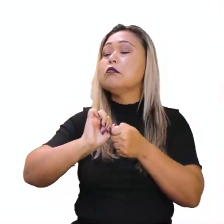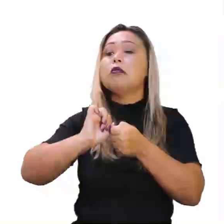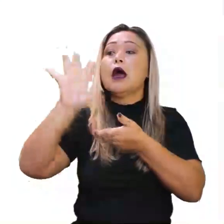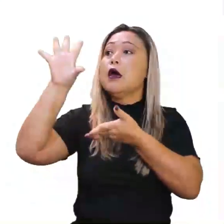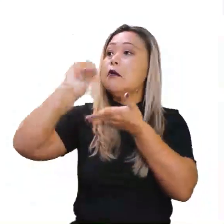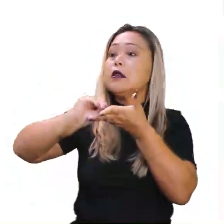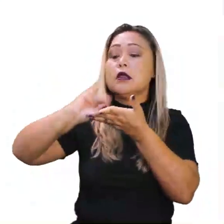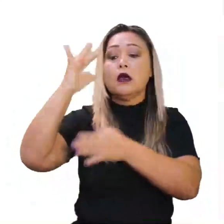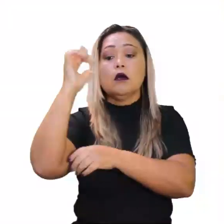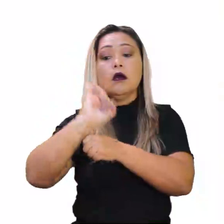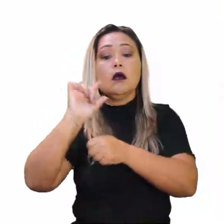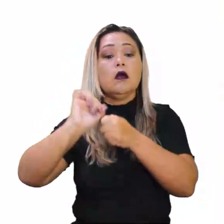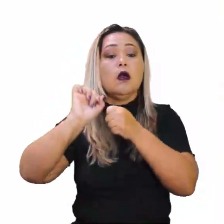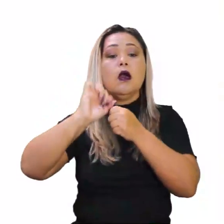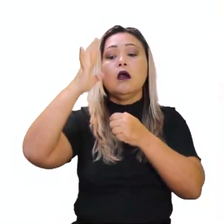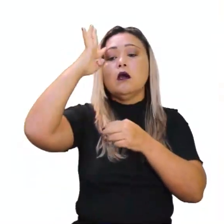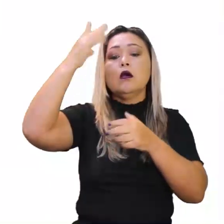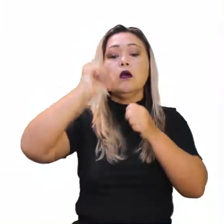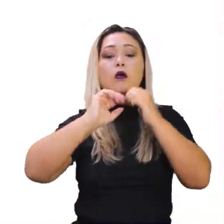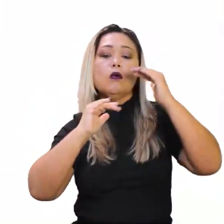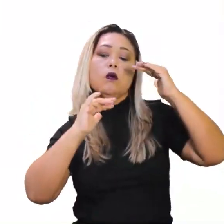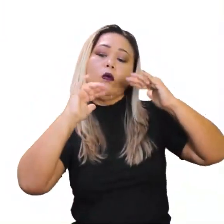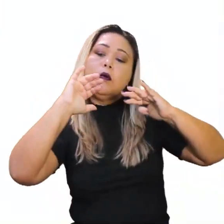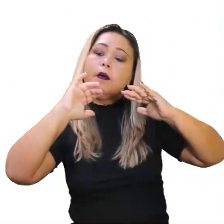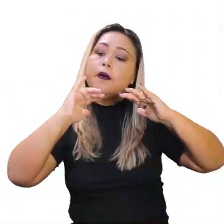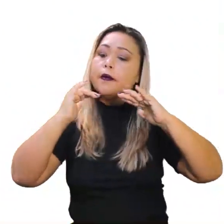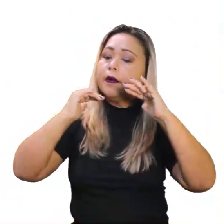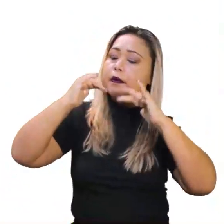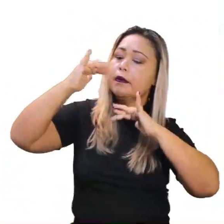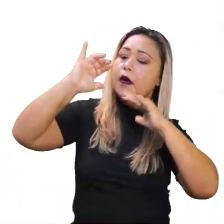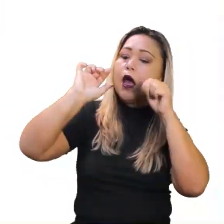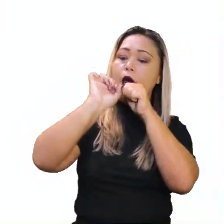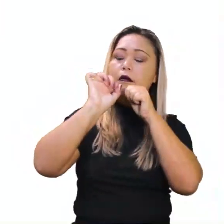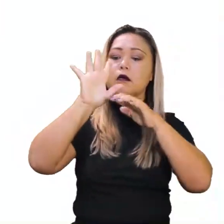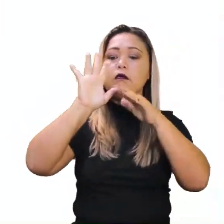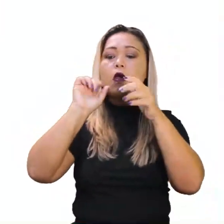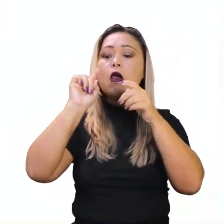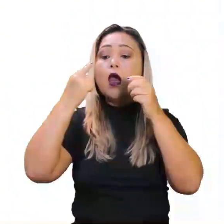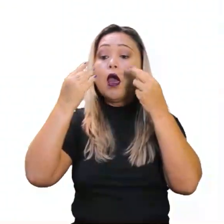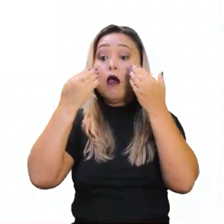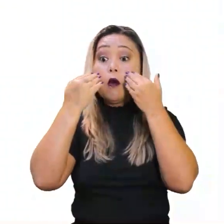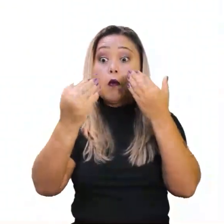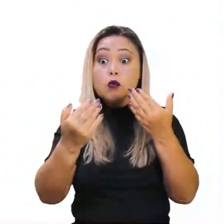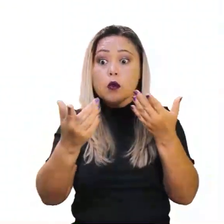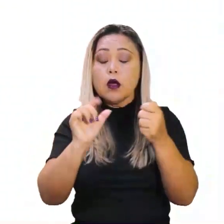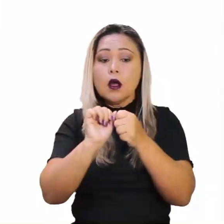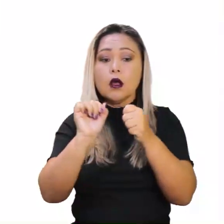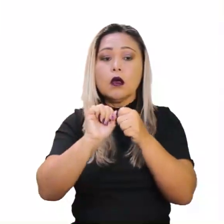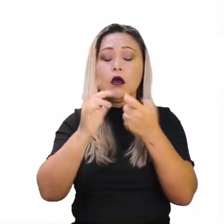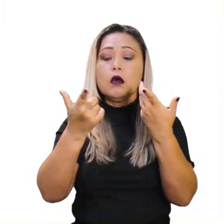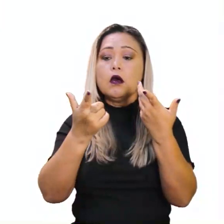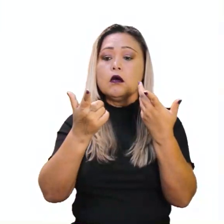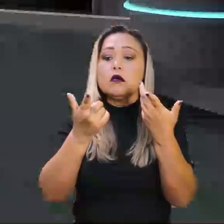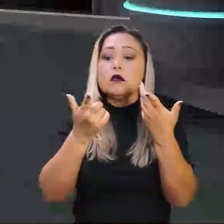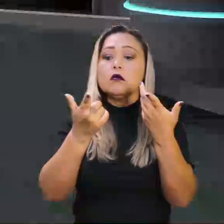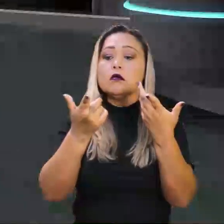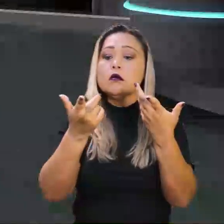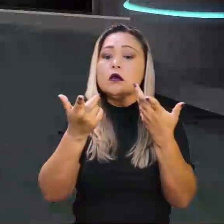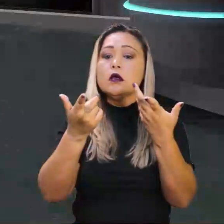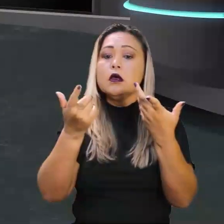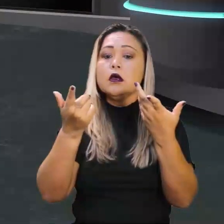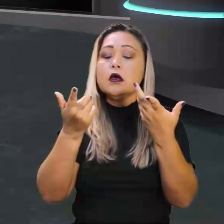de modo imaginário, tanto harmonias quanto desarmonias. Isso ficou muito demarcado, muito palpável,